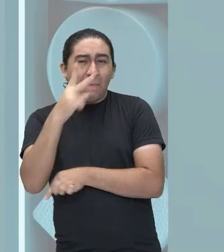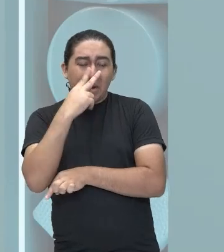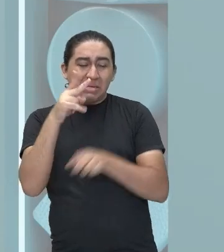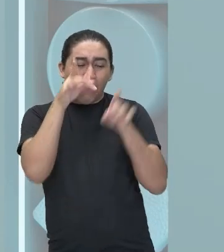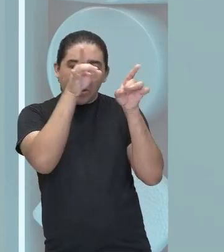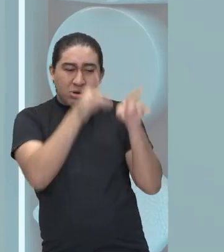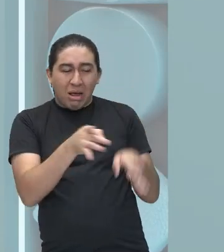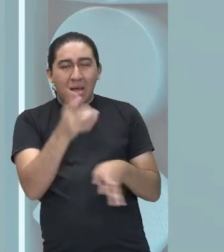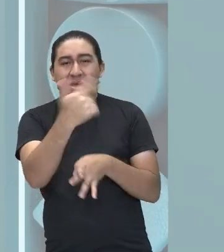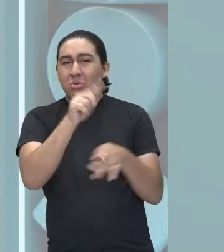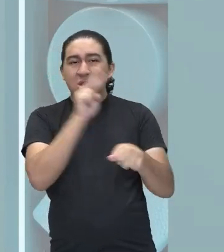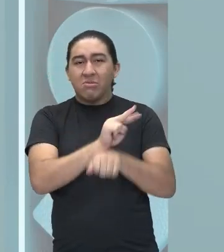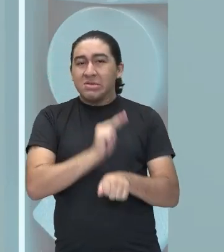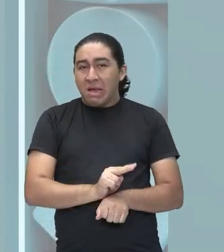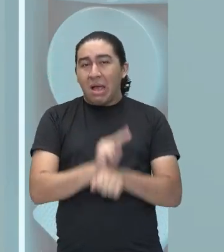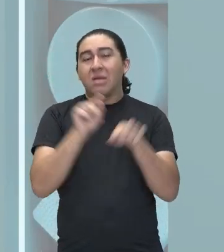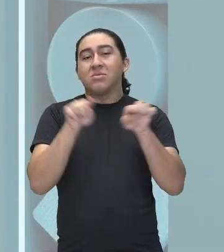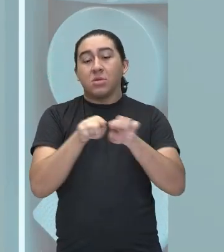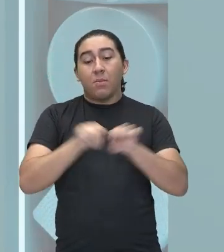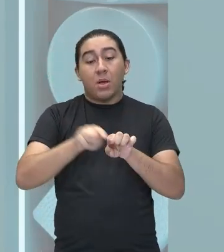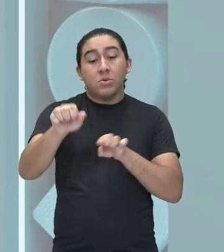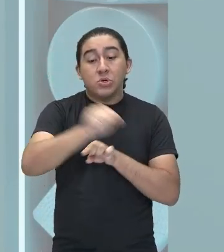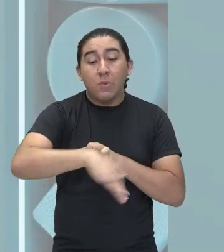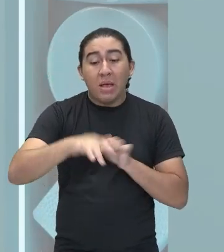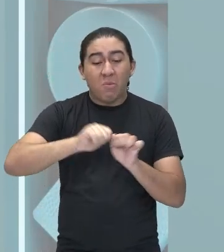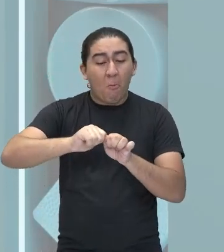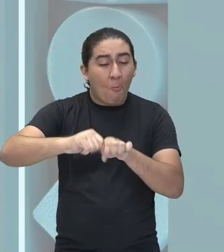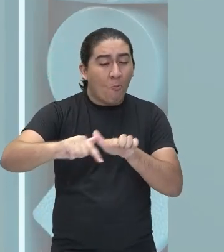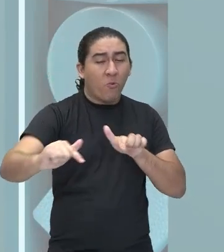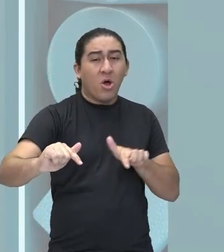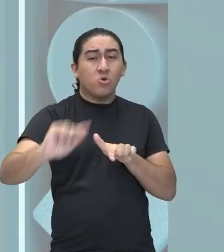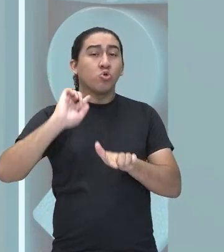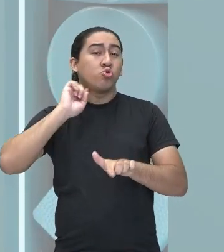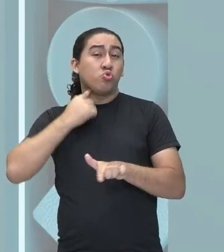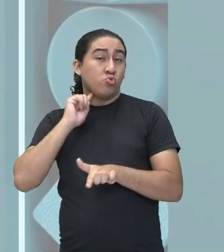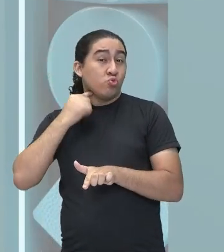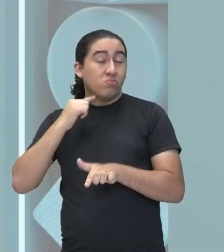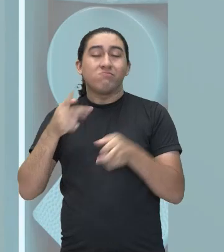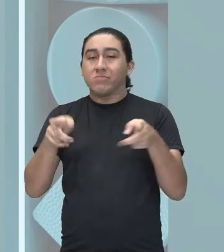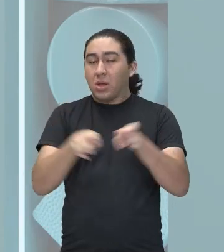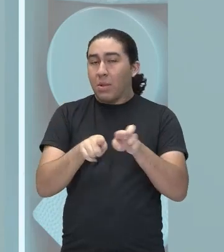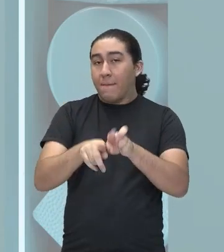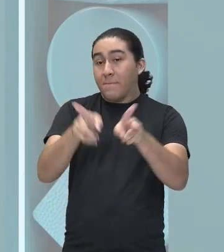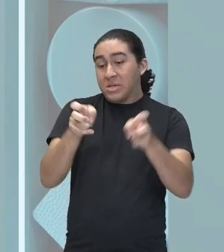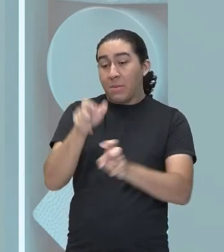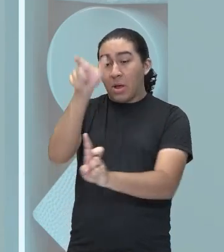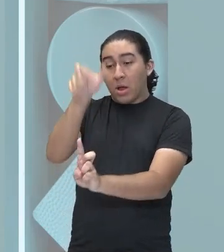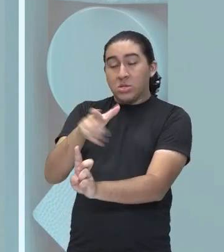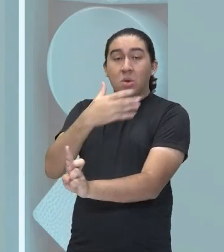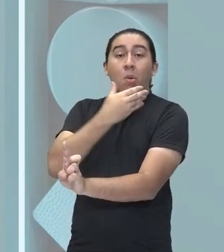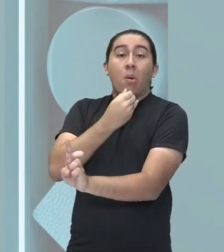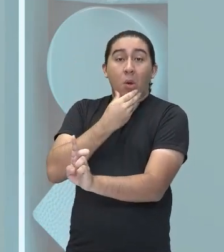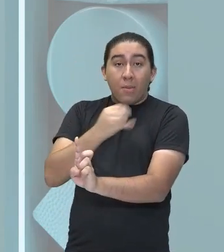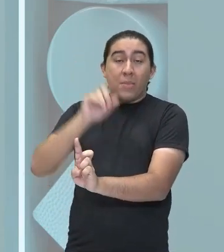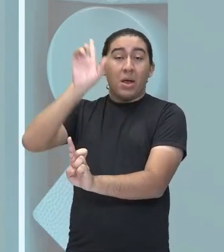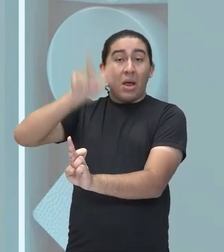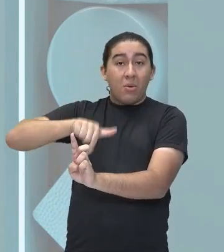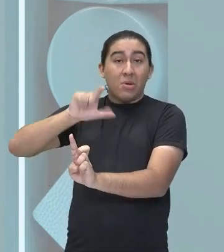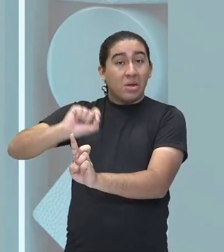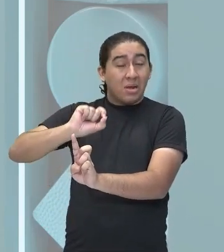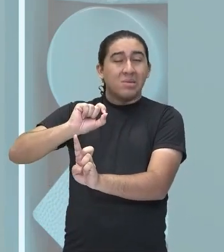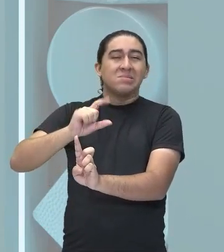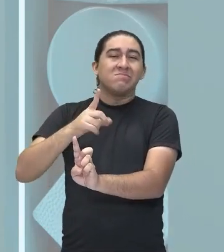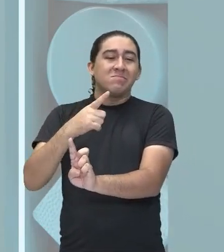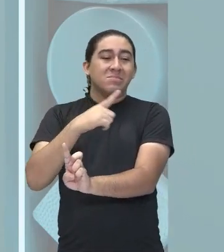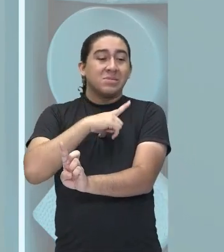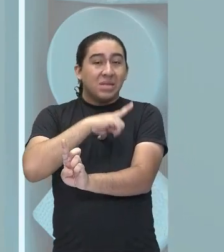mal cuidada, o terreno mal cuidado também. E perceba que o Jeca Tatu é exatamente uma mistura